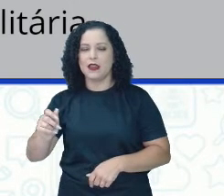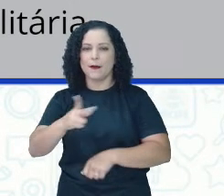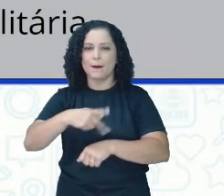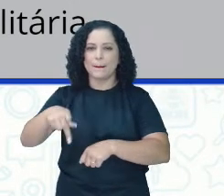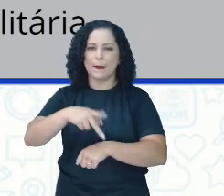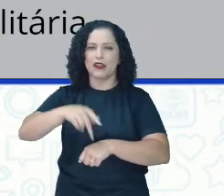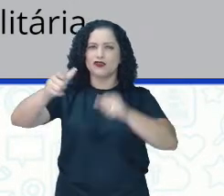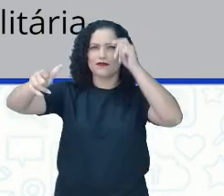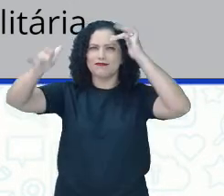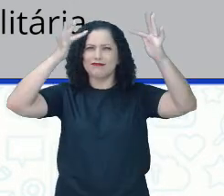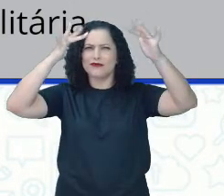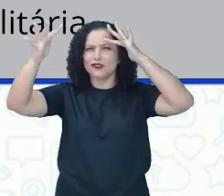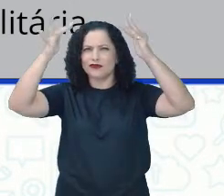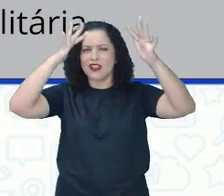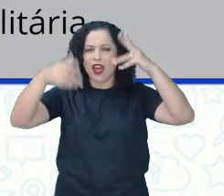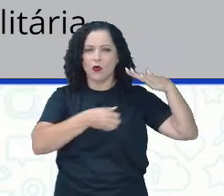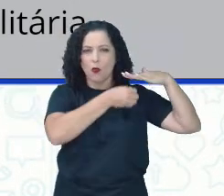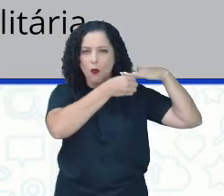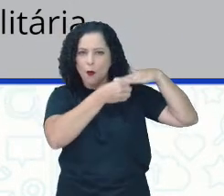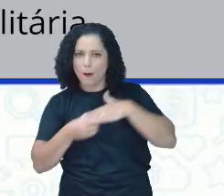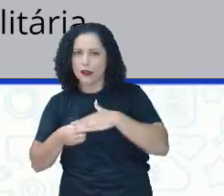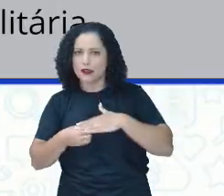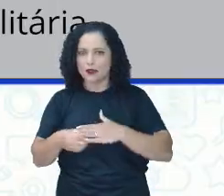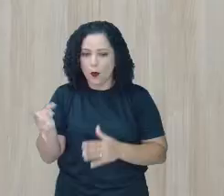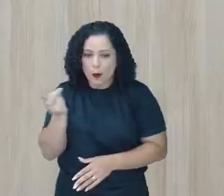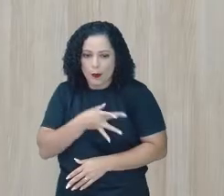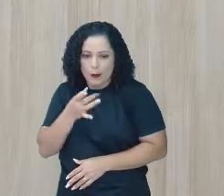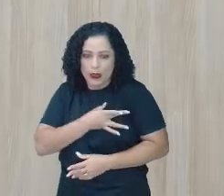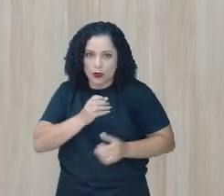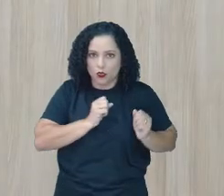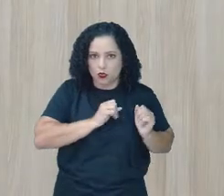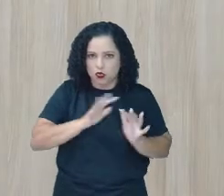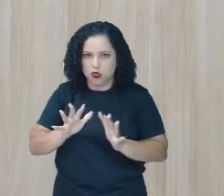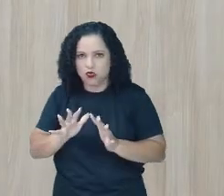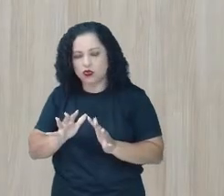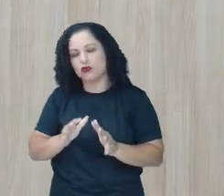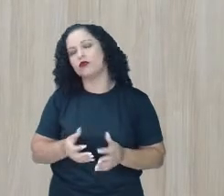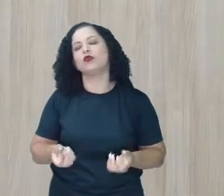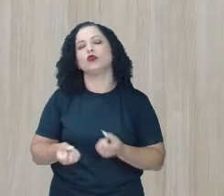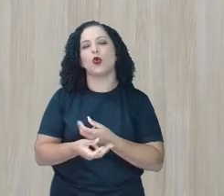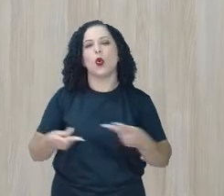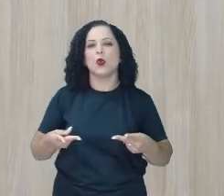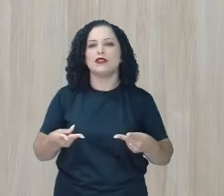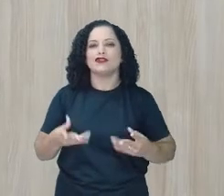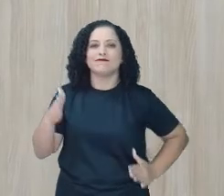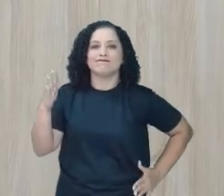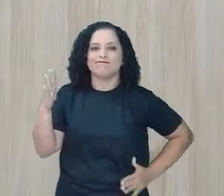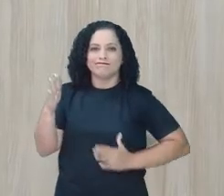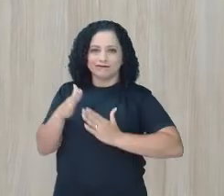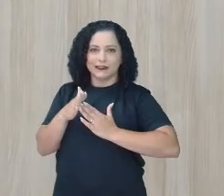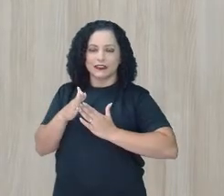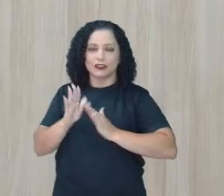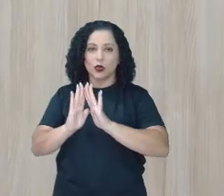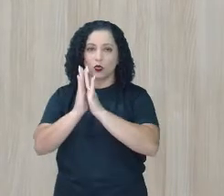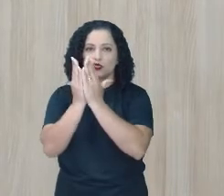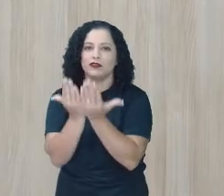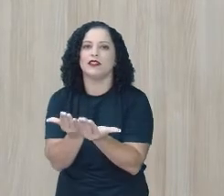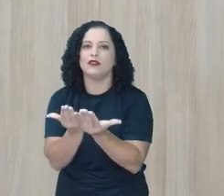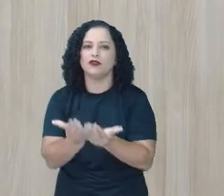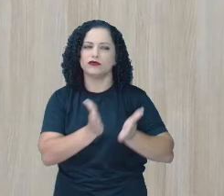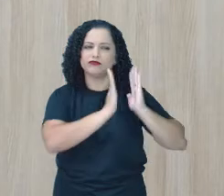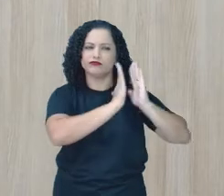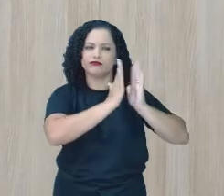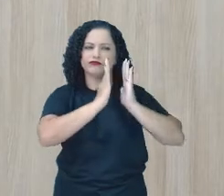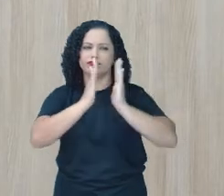forma opressiva, assustadora e totalitária. Ou seja, minha gente, são situações extremas, né? Os livros eles estão organizados